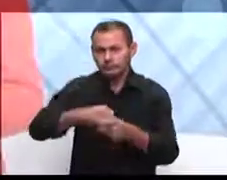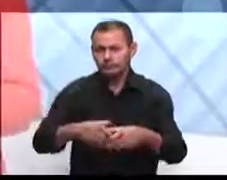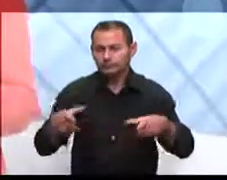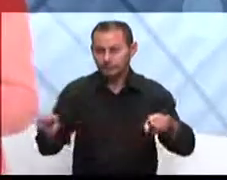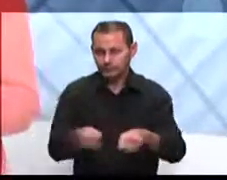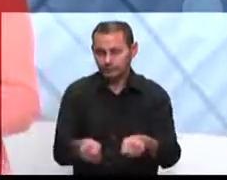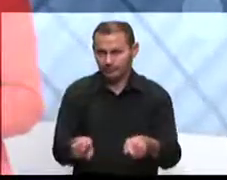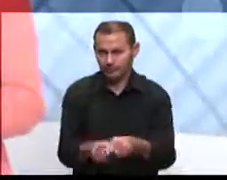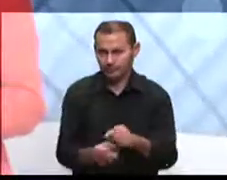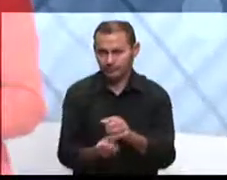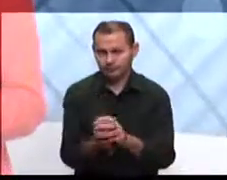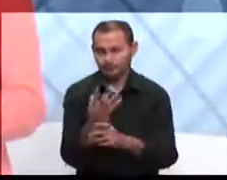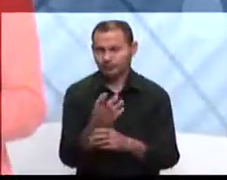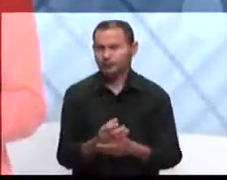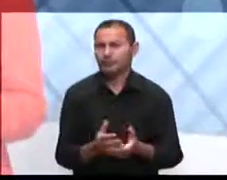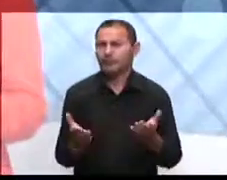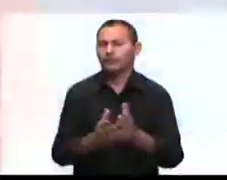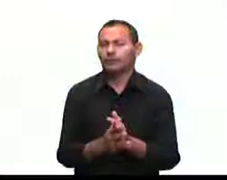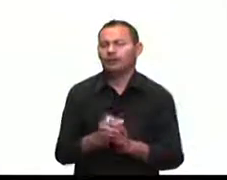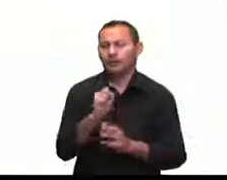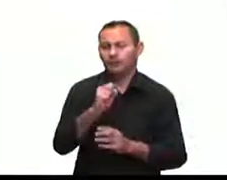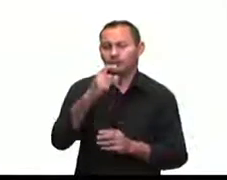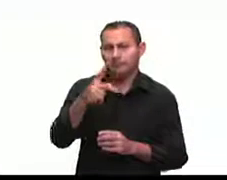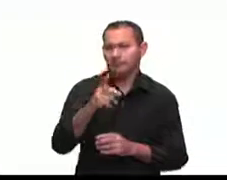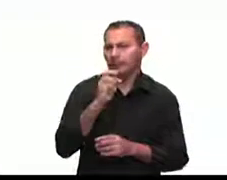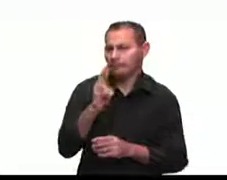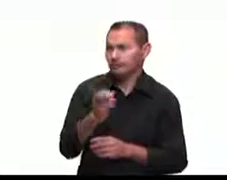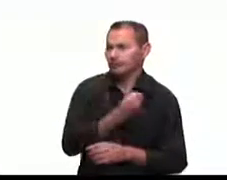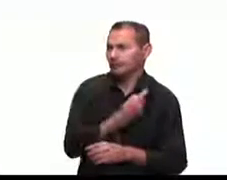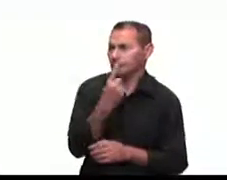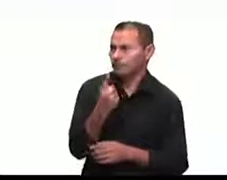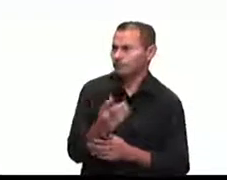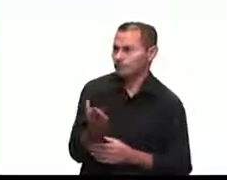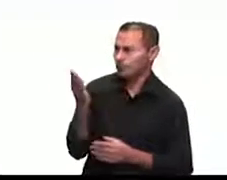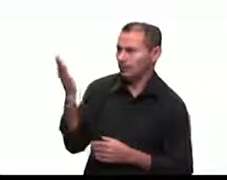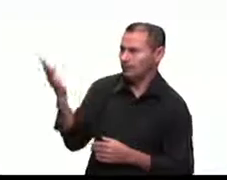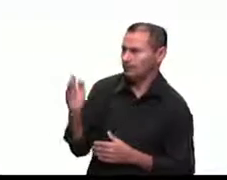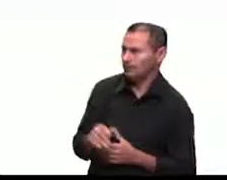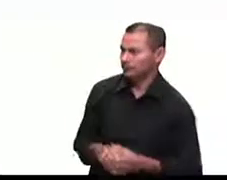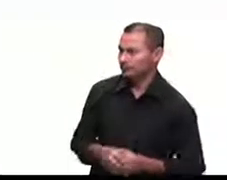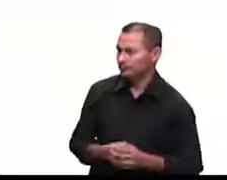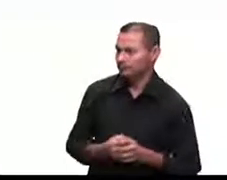lá resolver a nossa situação problema número 1. Então,